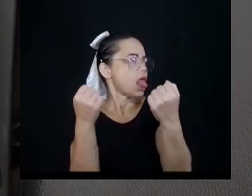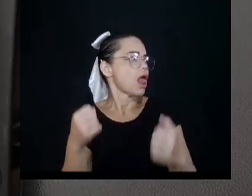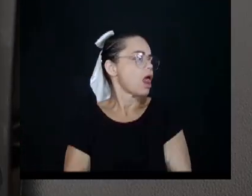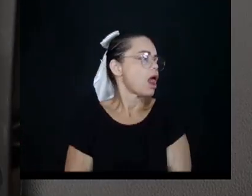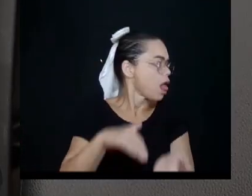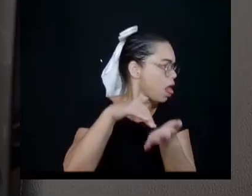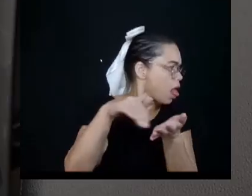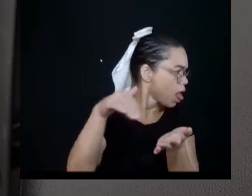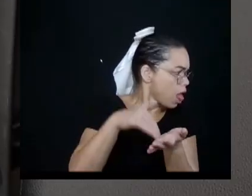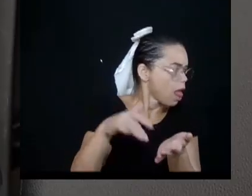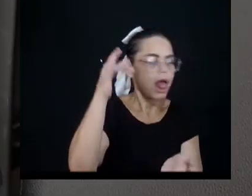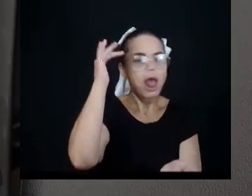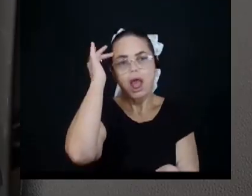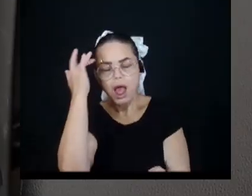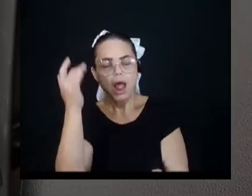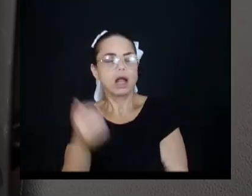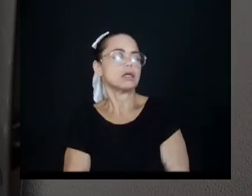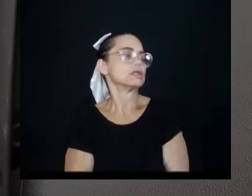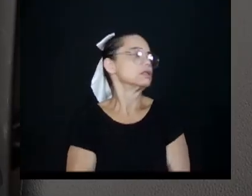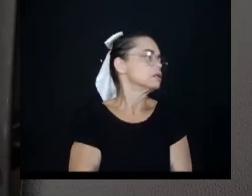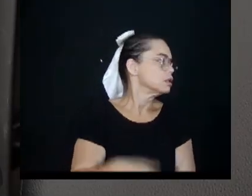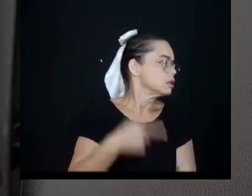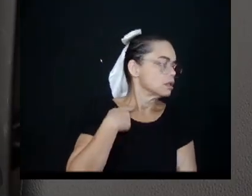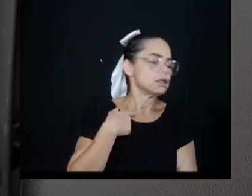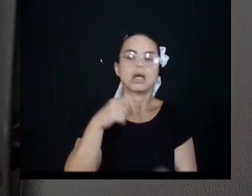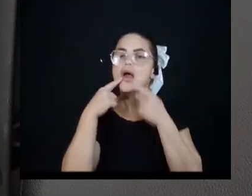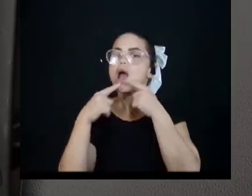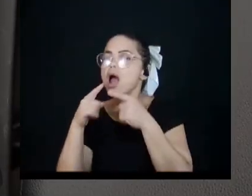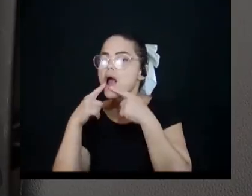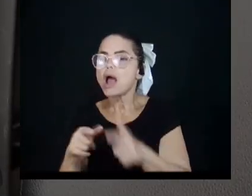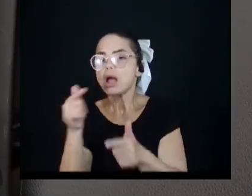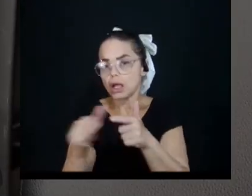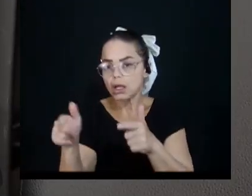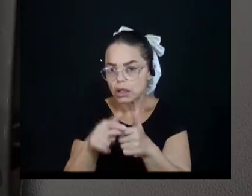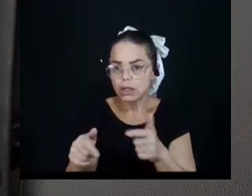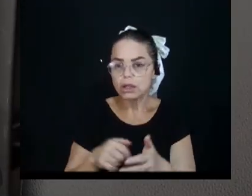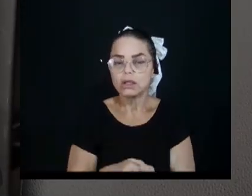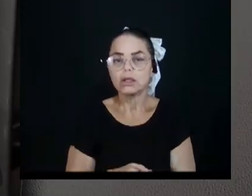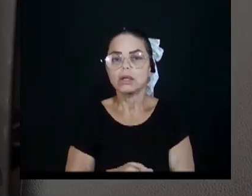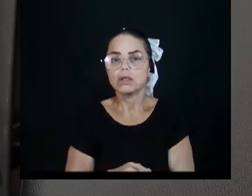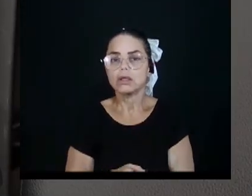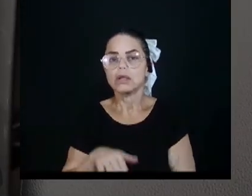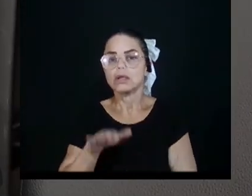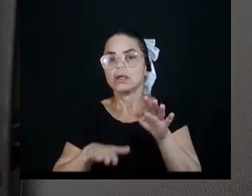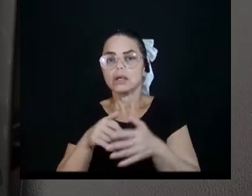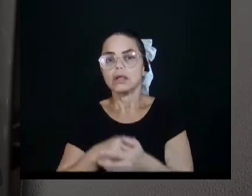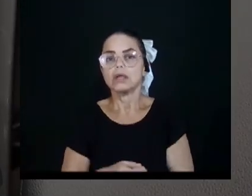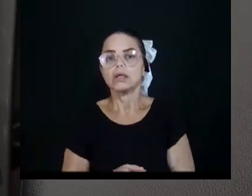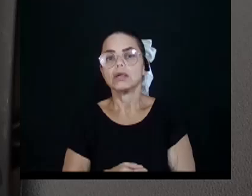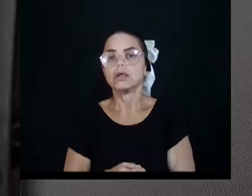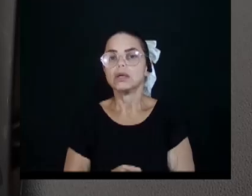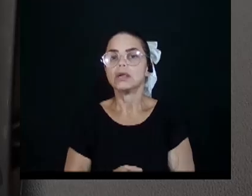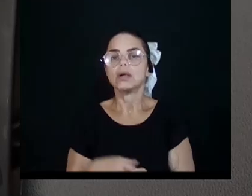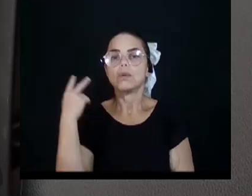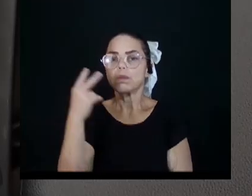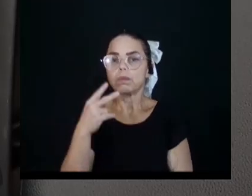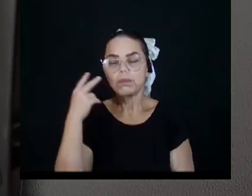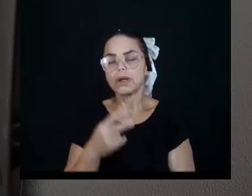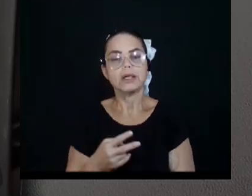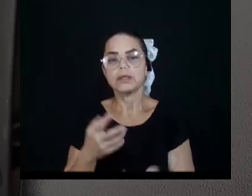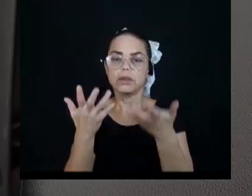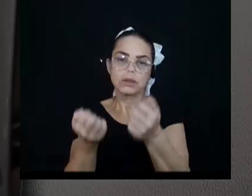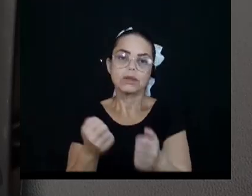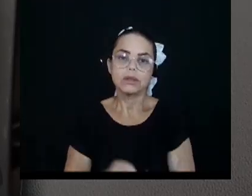secretário... Vão ter aqueles que vão criticar. O problema, sabe o que acontece muitas vezes? É que a maioria dos vereadores não permitem a convocação